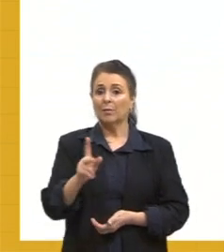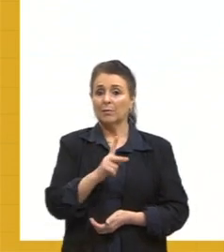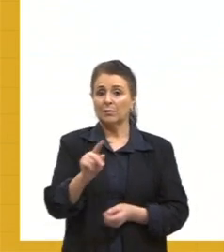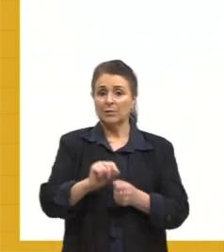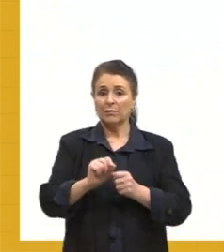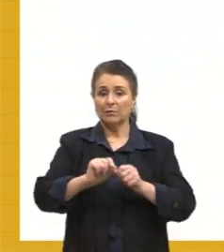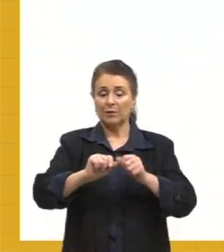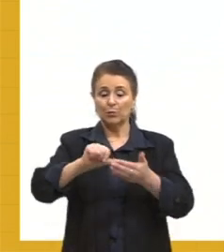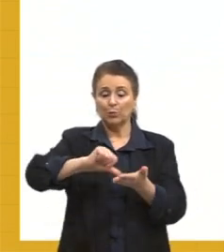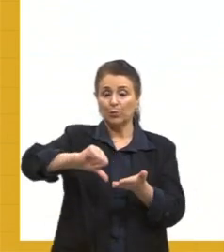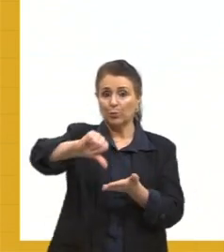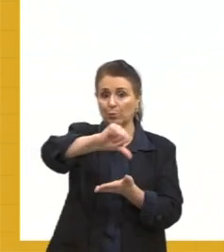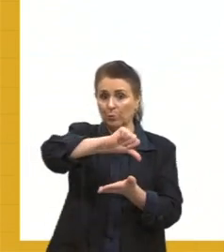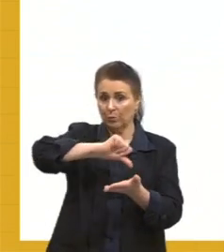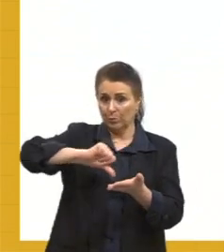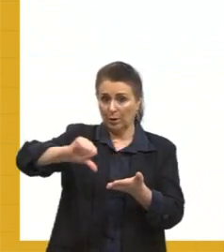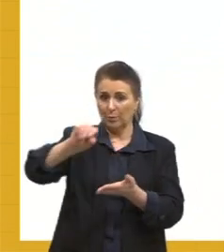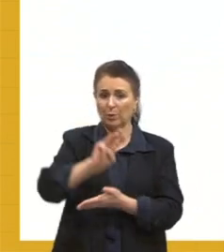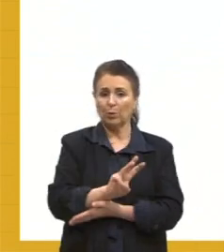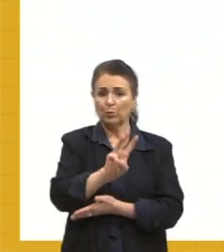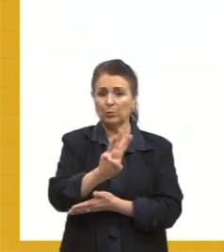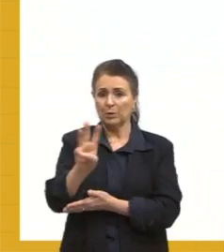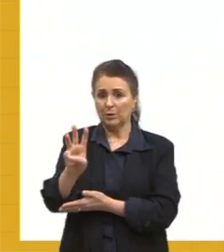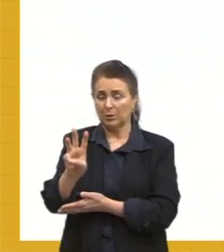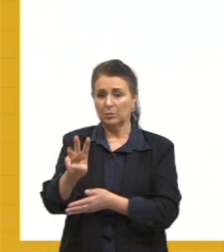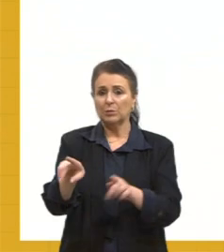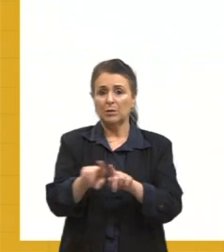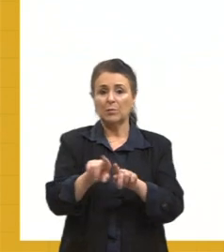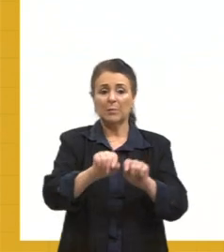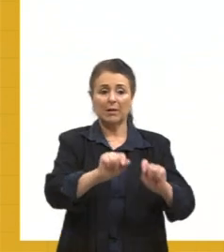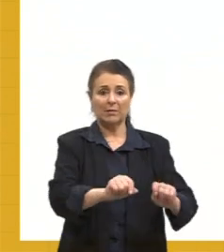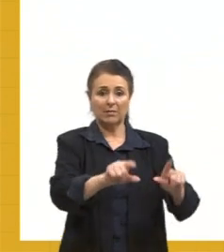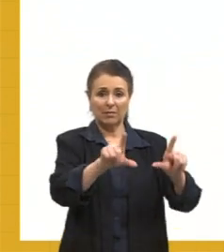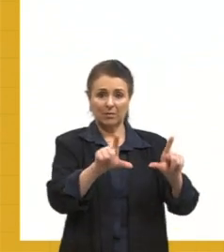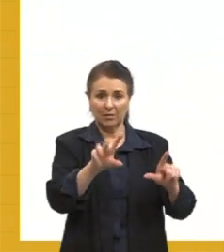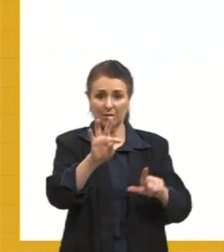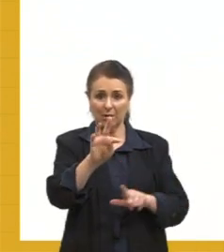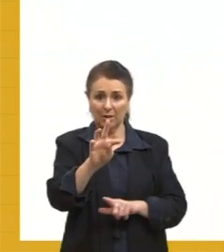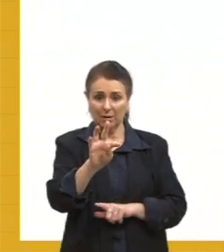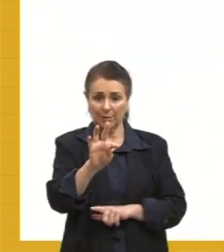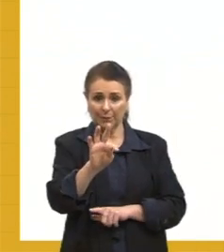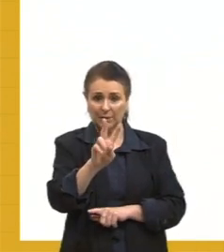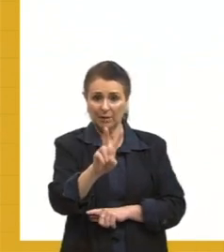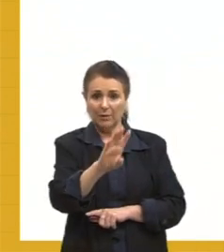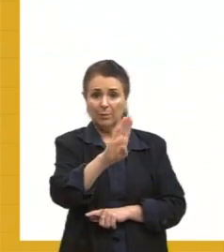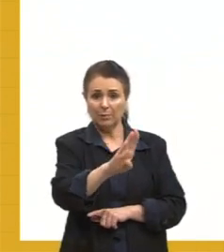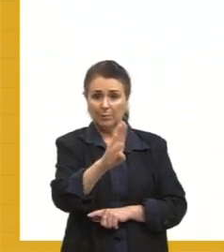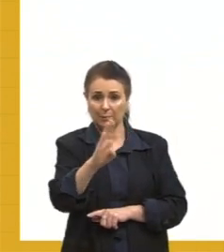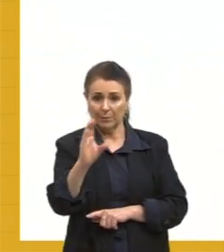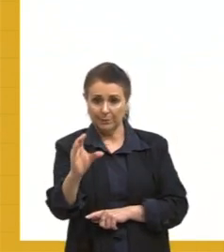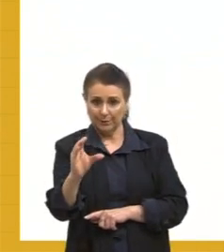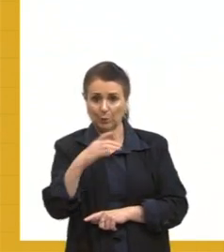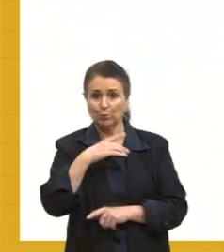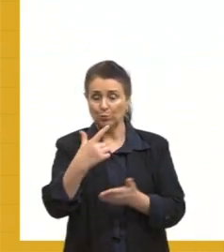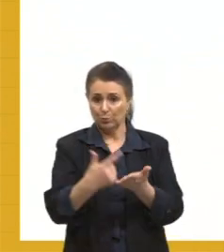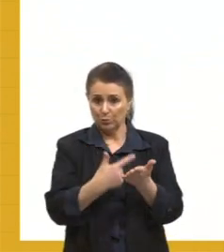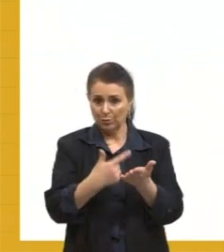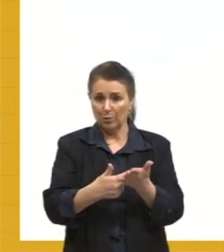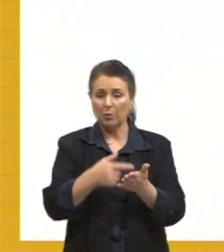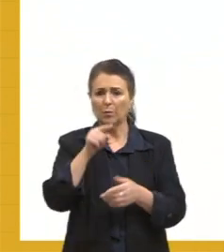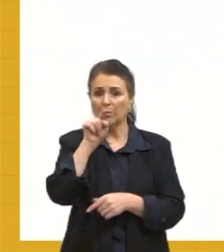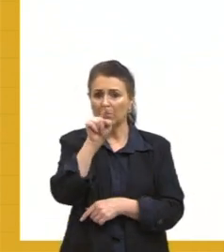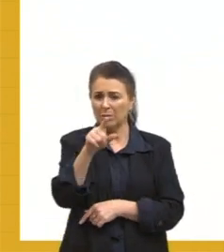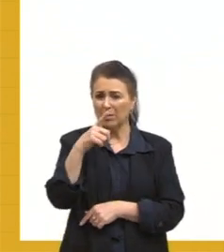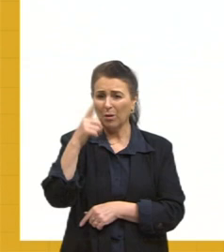busquei um mapa Lá no site mesmo site da BMC mostrando para vocês terem uma ideia de quais são os